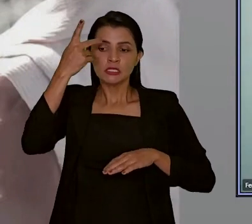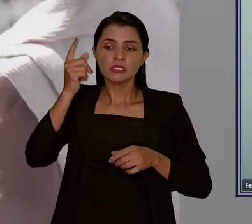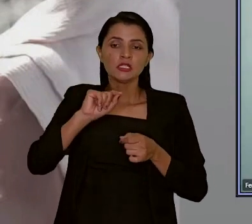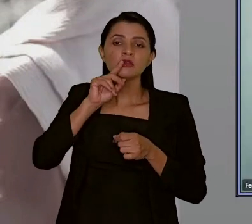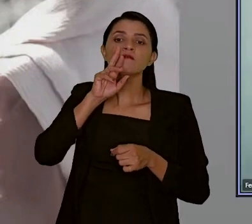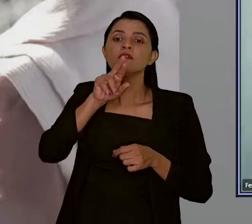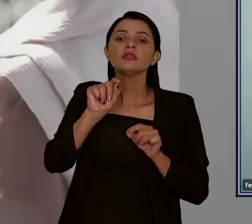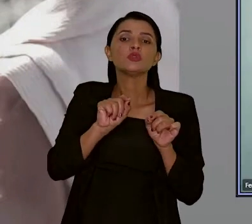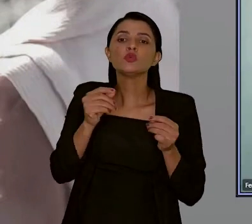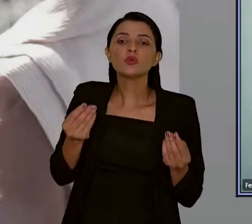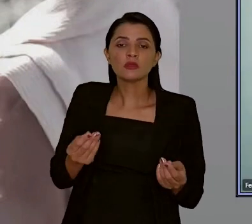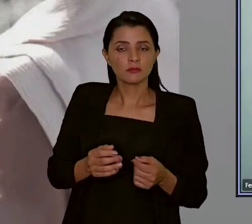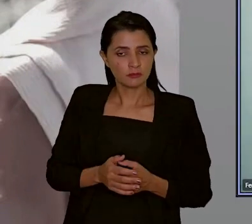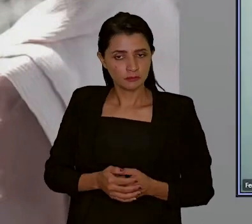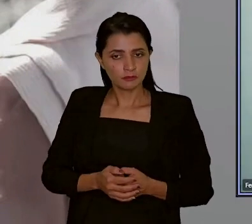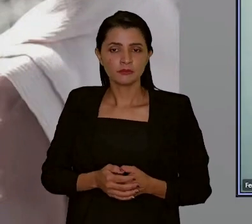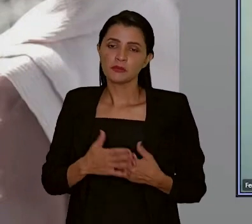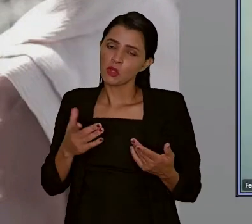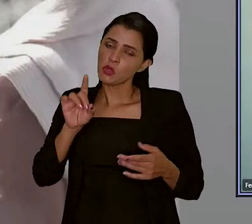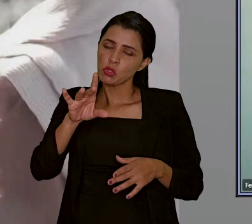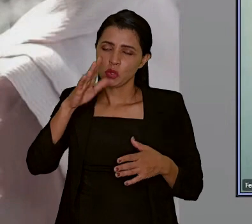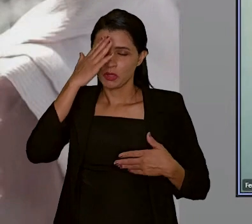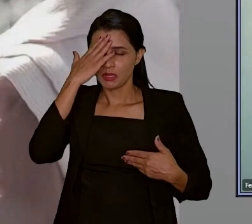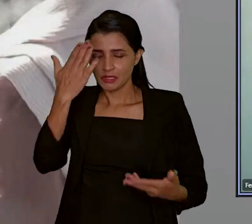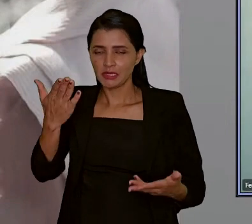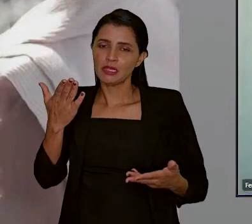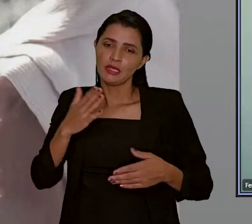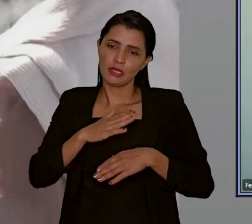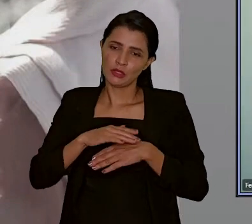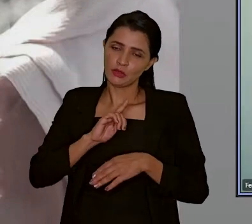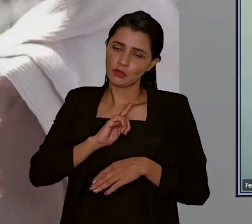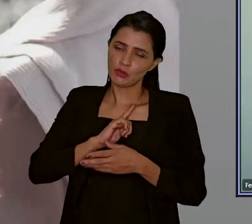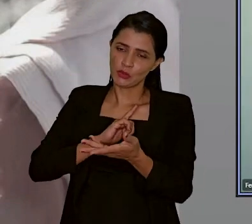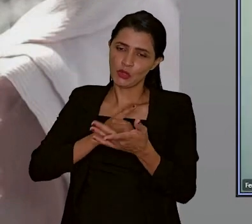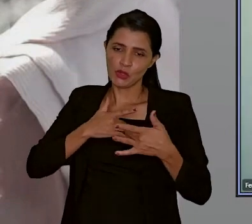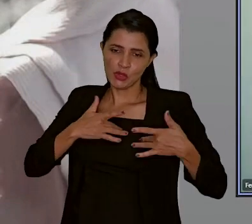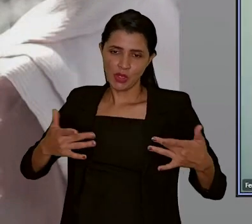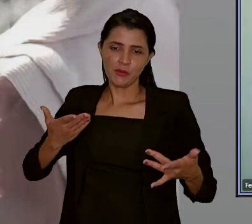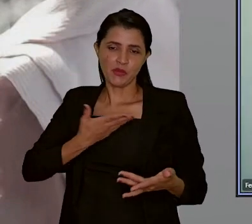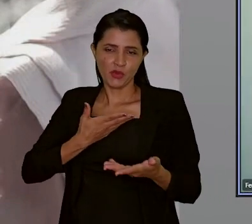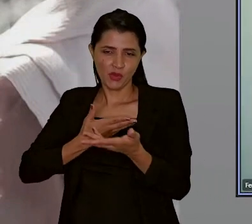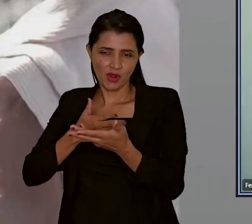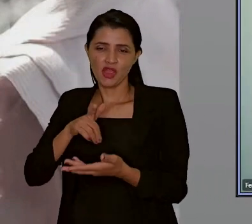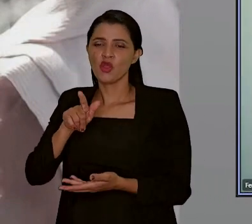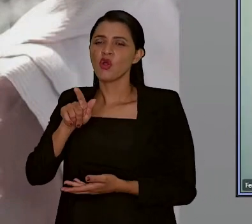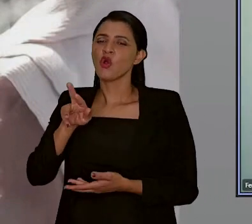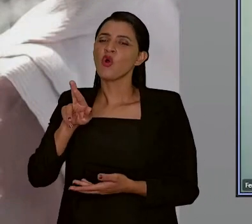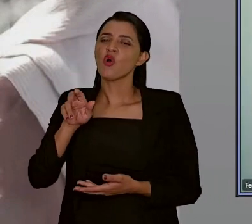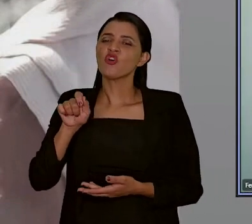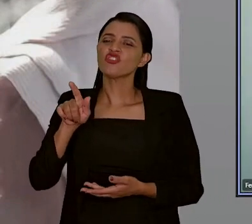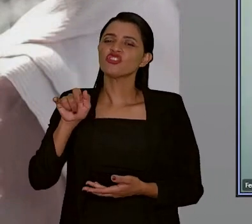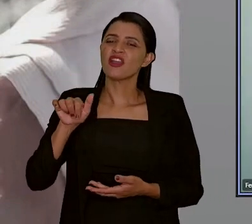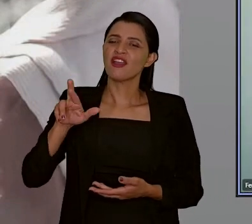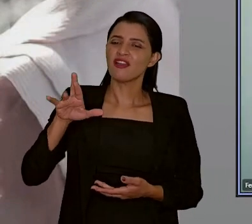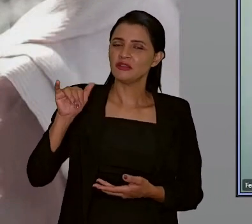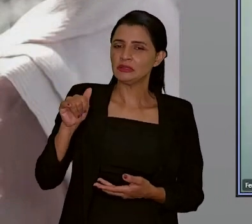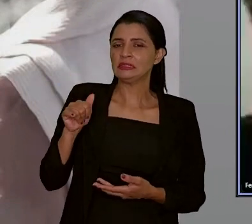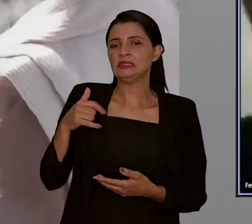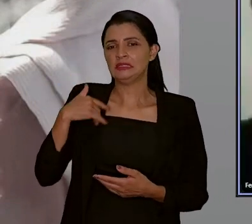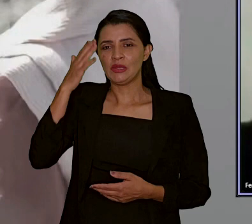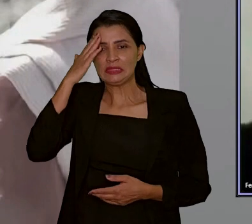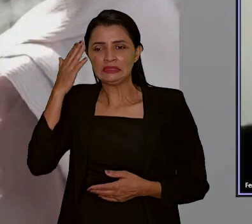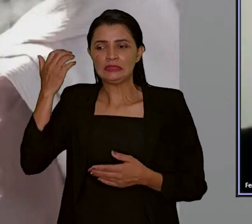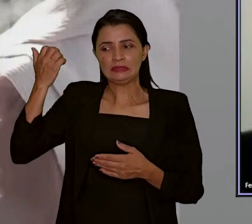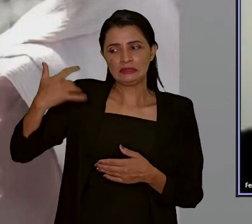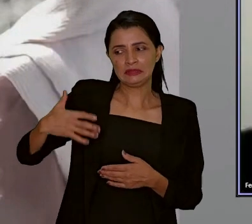muito a generosidade do meu colega Rogério Fialho, e sei que falhei um pouco na autodescrição, mas também a vida é um